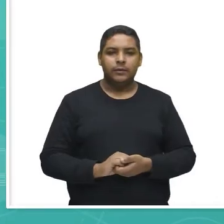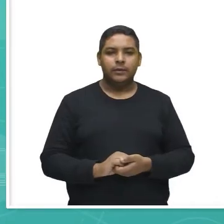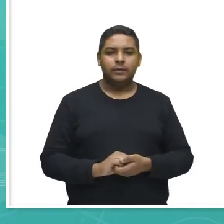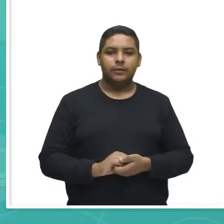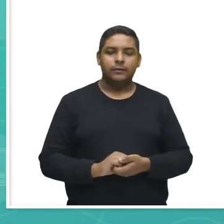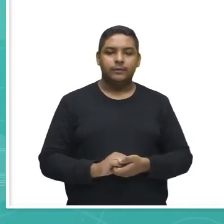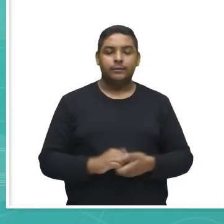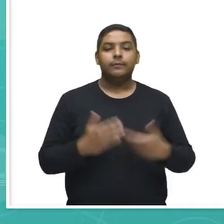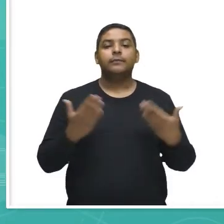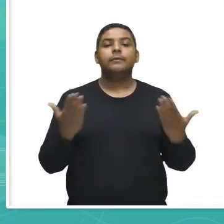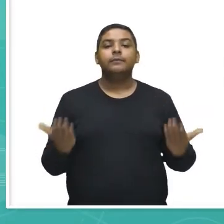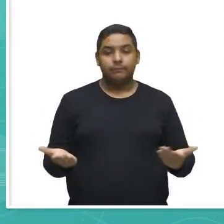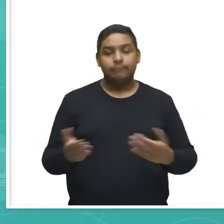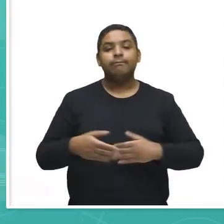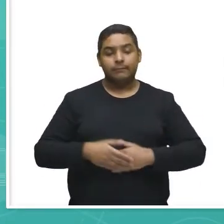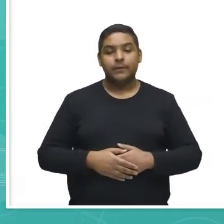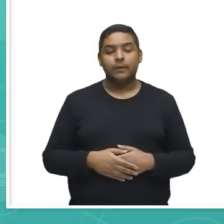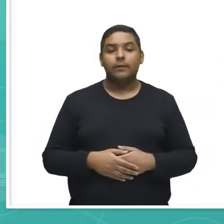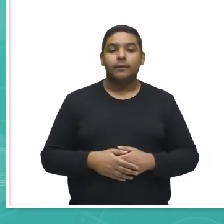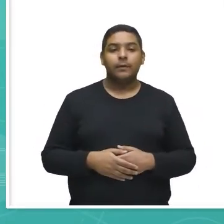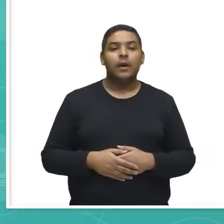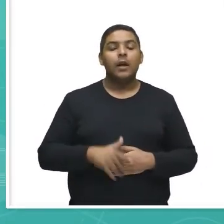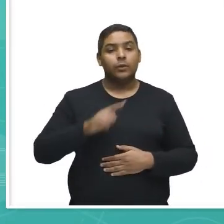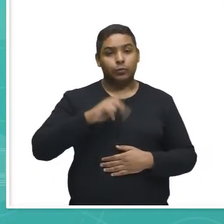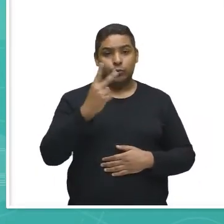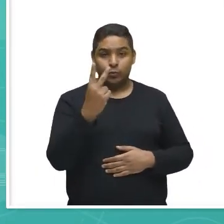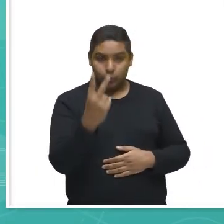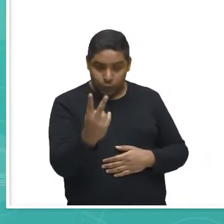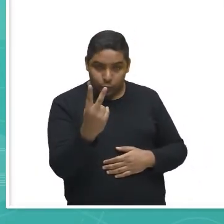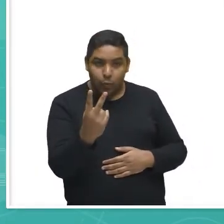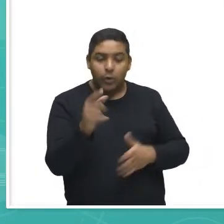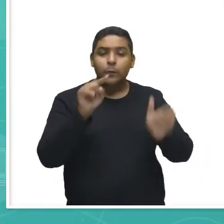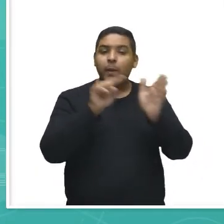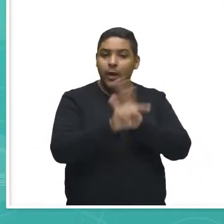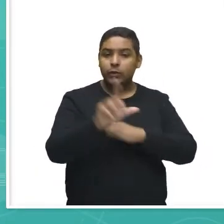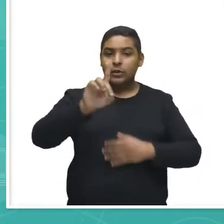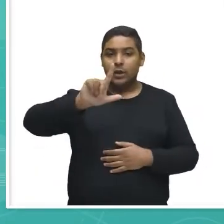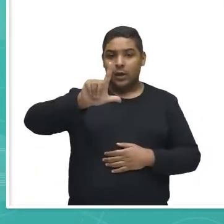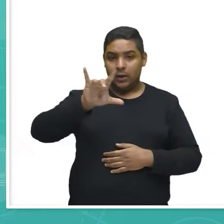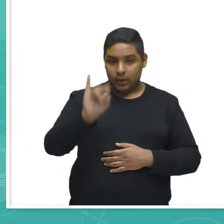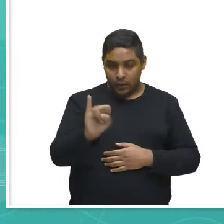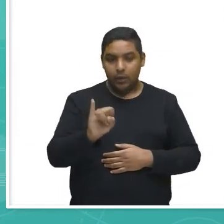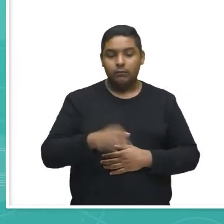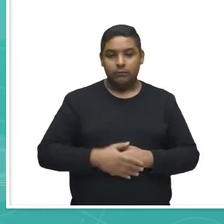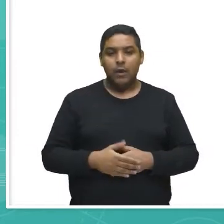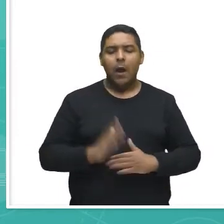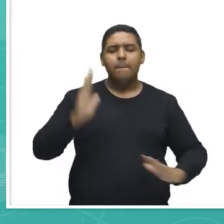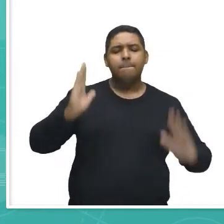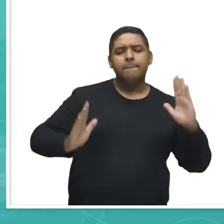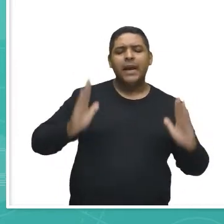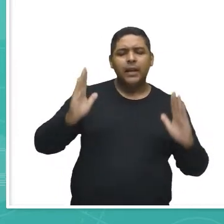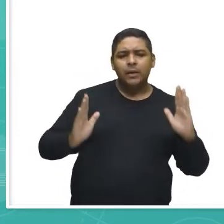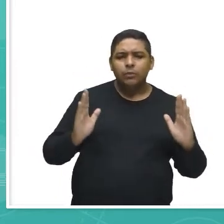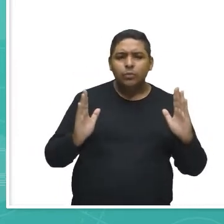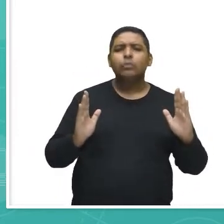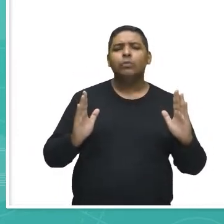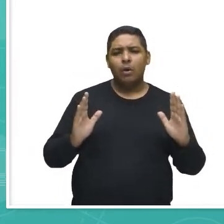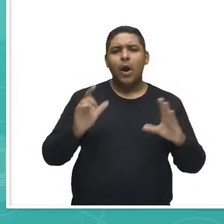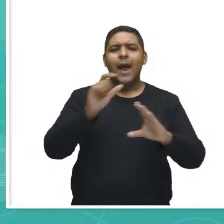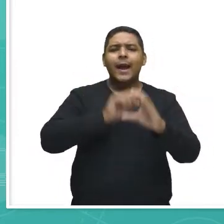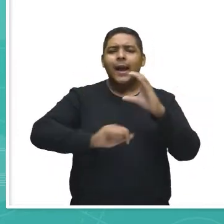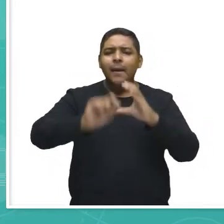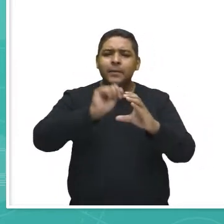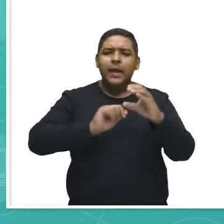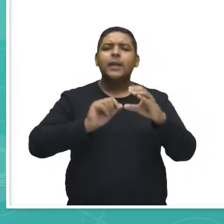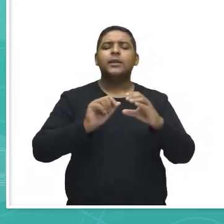Então, nós vamos ter essas duas questões da DLI, a questão número 1. Por que a fase do capitalismo comercial também ficou conhecida como as